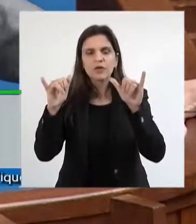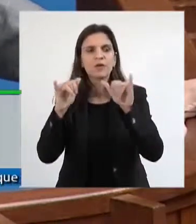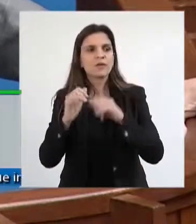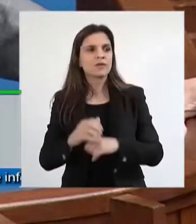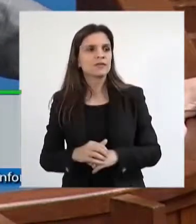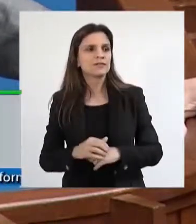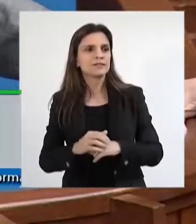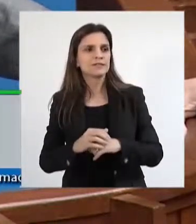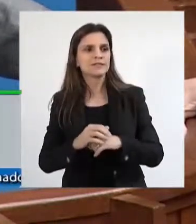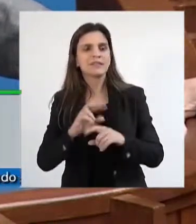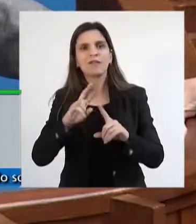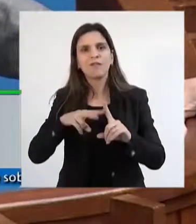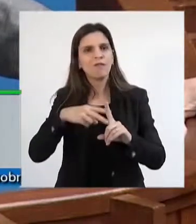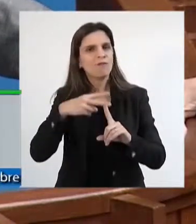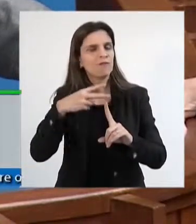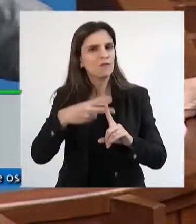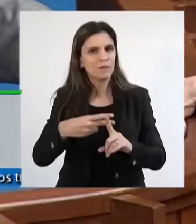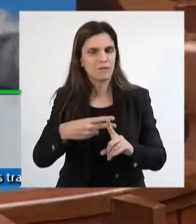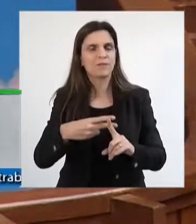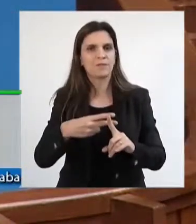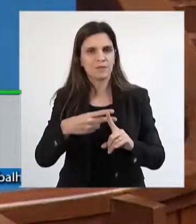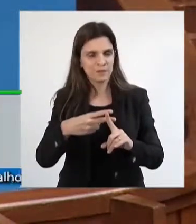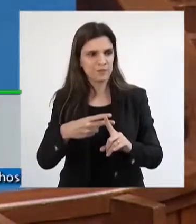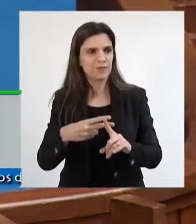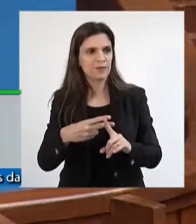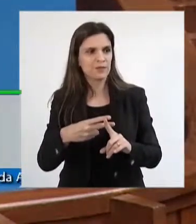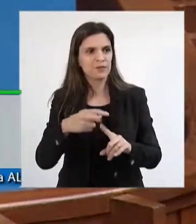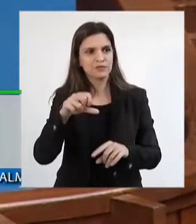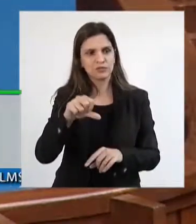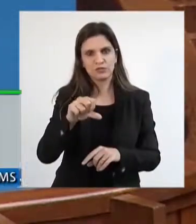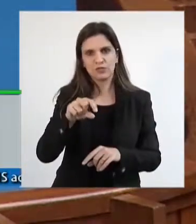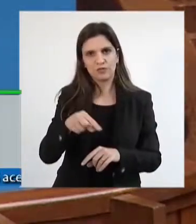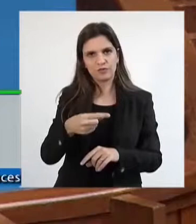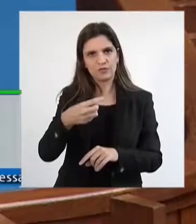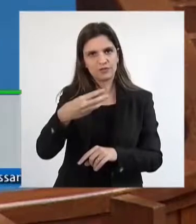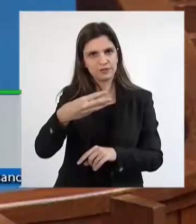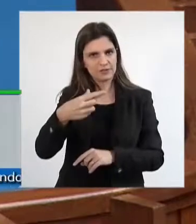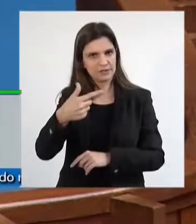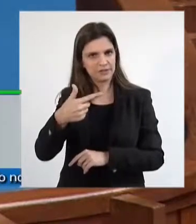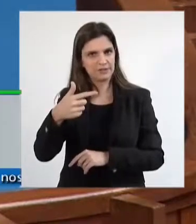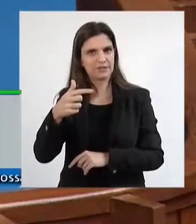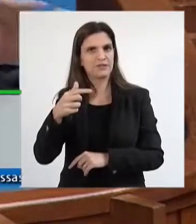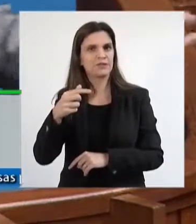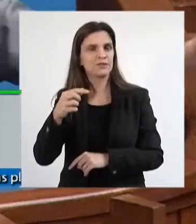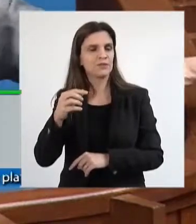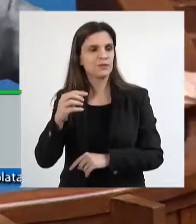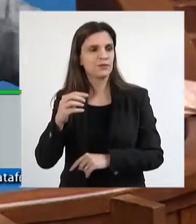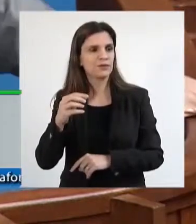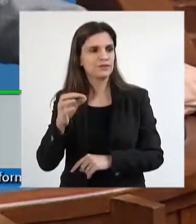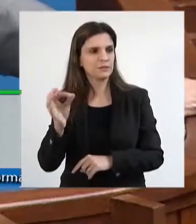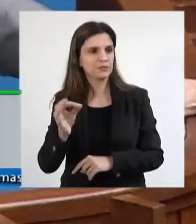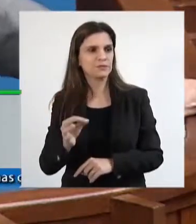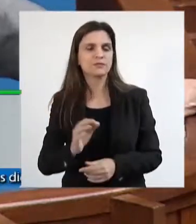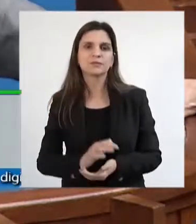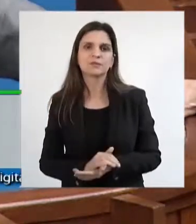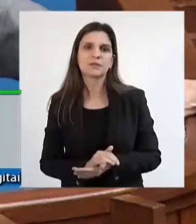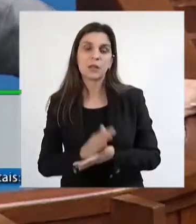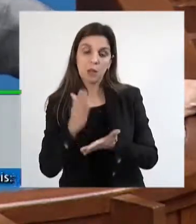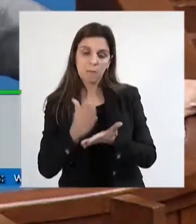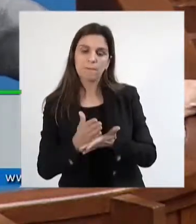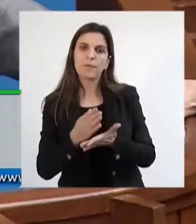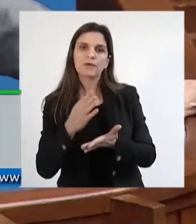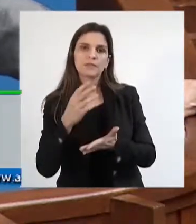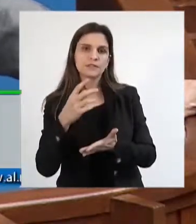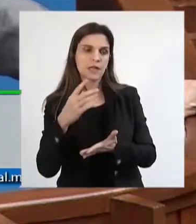aumento de 9,32. E na parcela B, que é a parcela relacionada à distribuição,